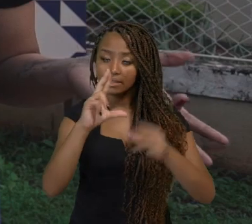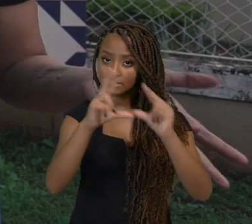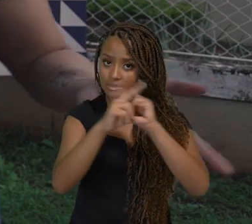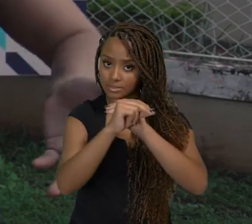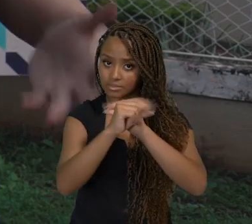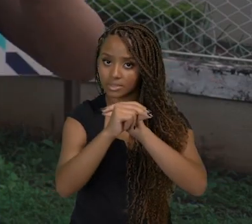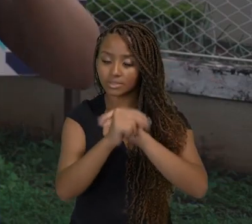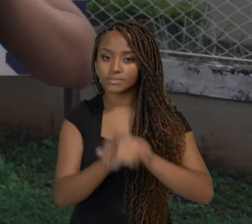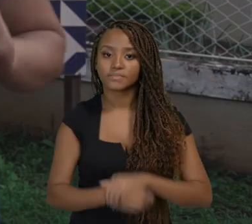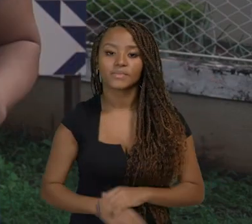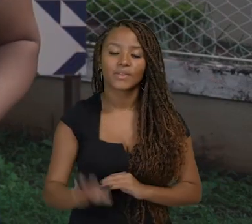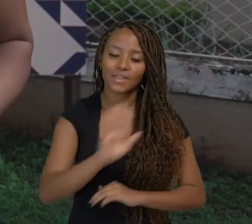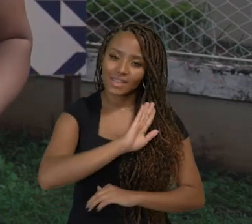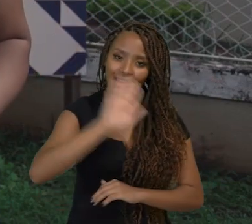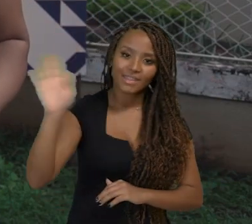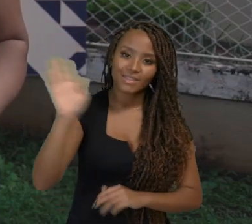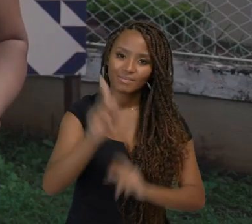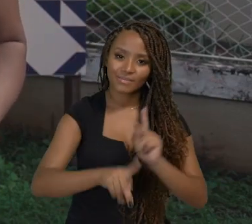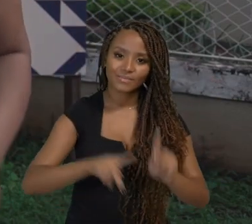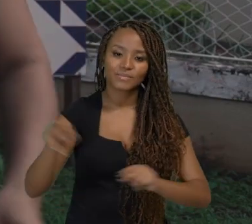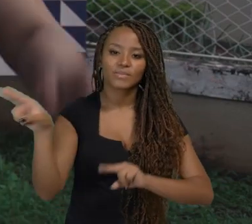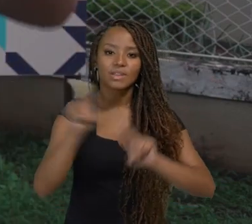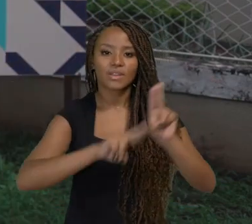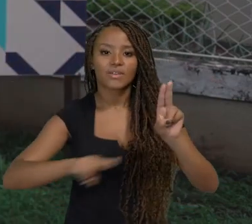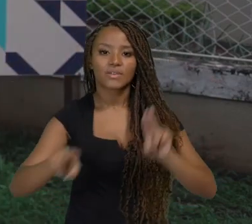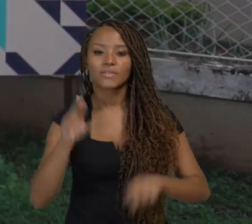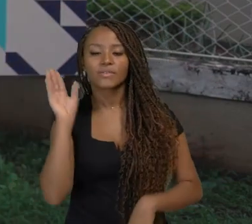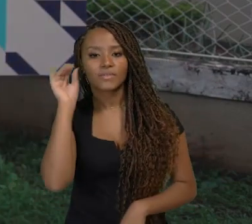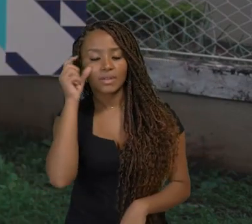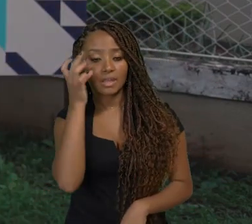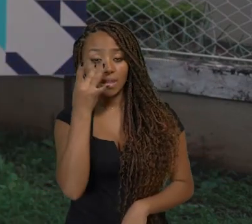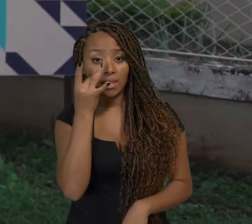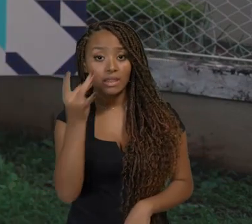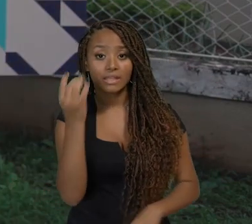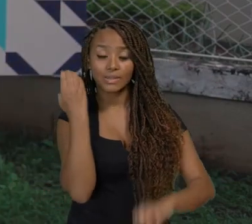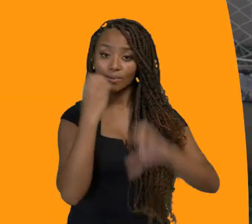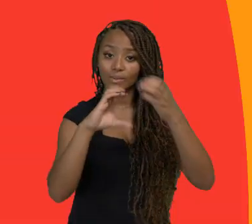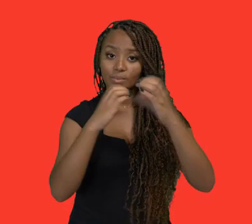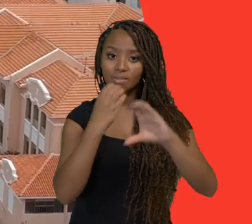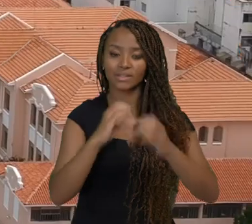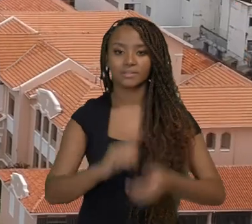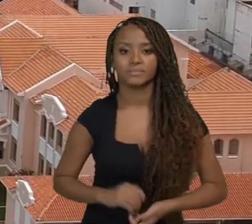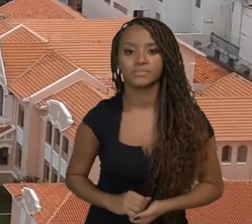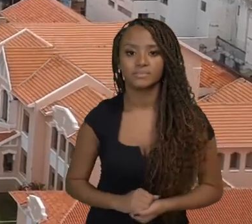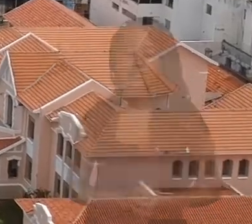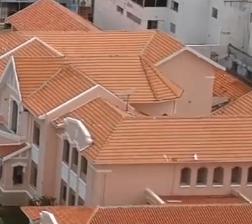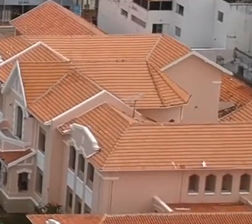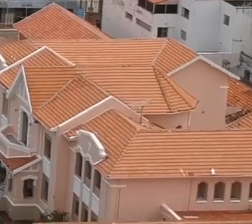Patos de Minas. Então, até a próxima, Ufolândia, e se liga no Comunica.